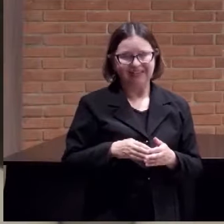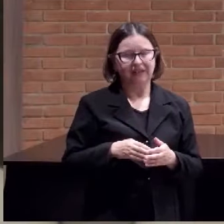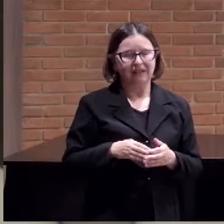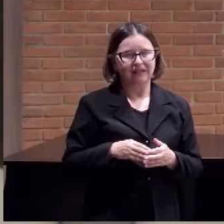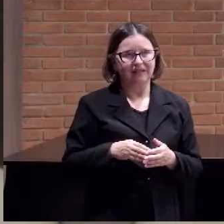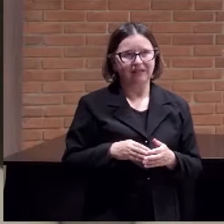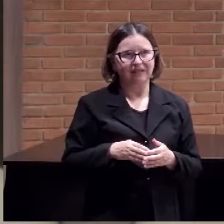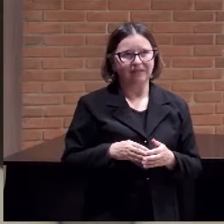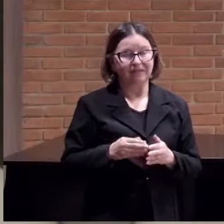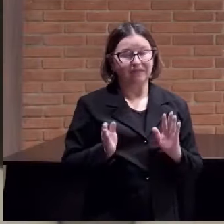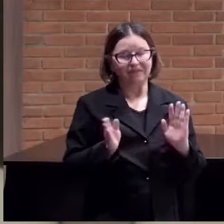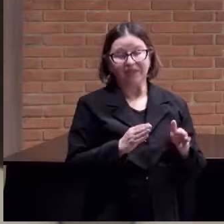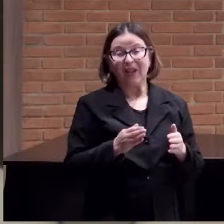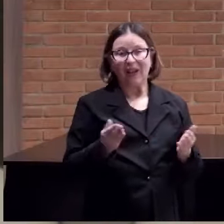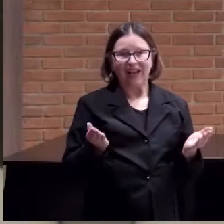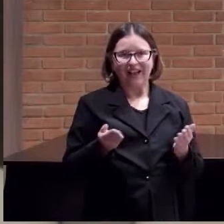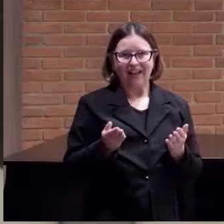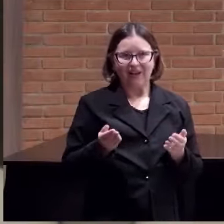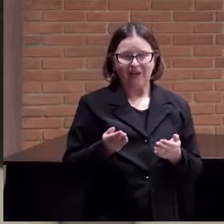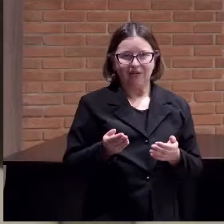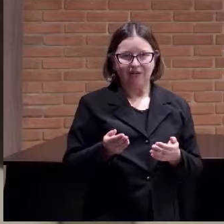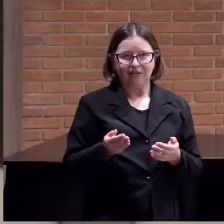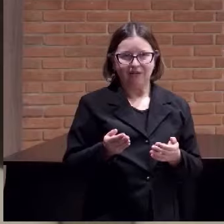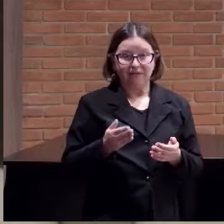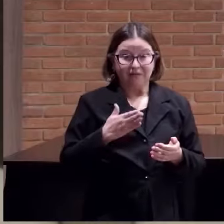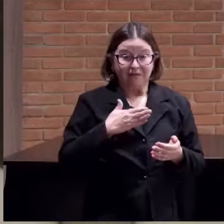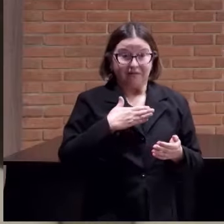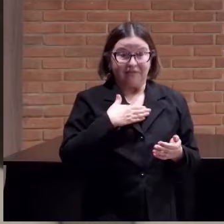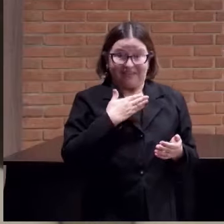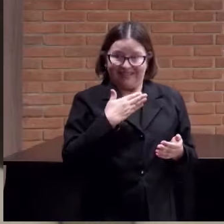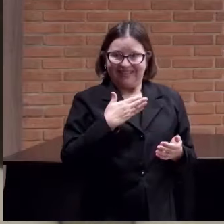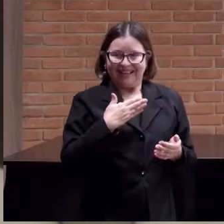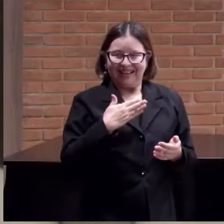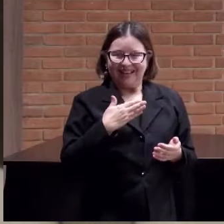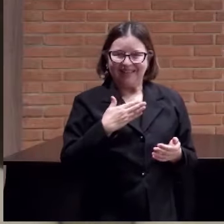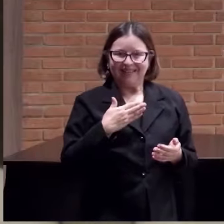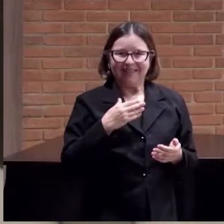a mensagem que o Bruno trouxe pela manhã.